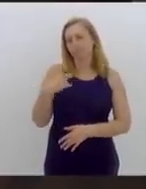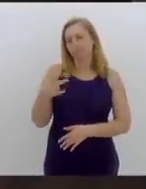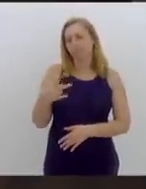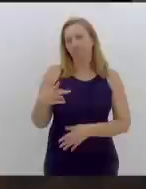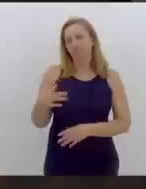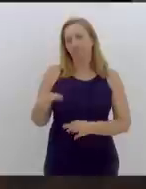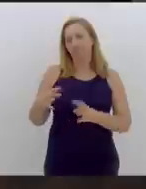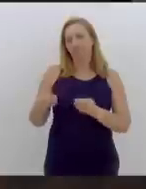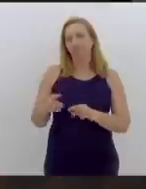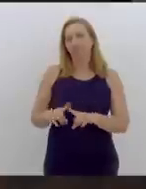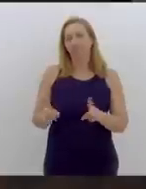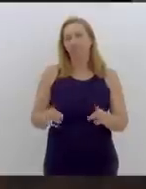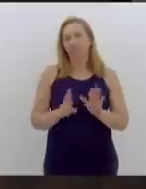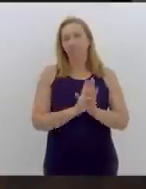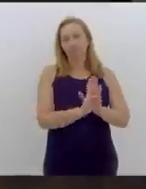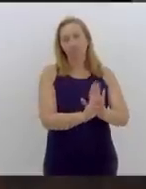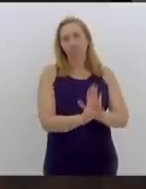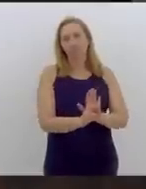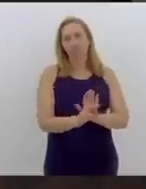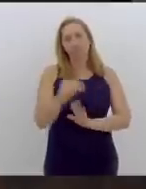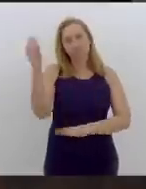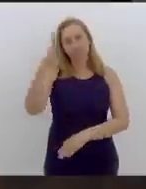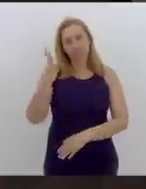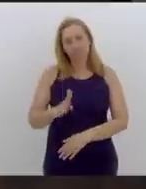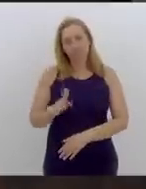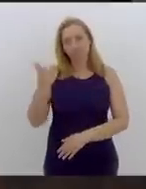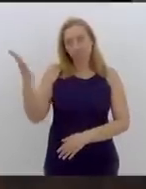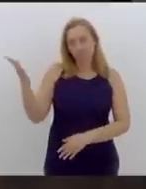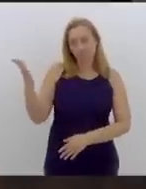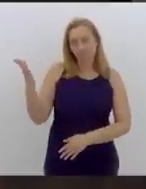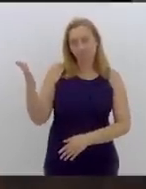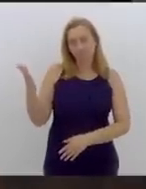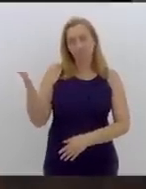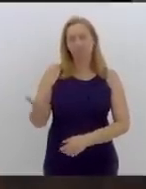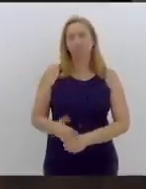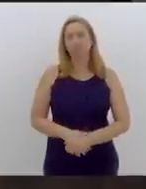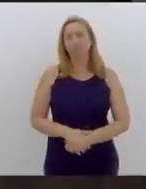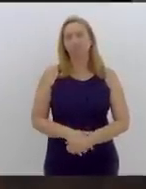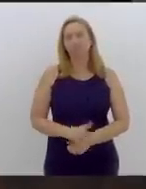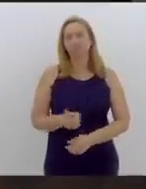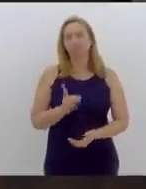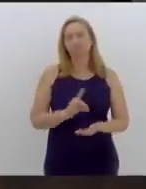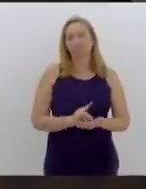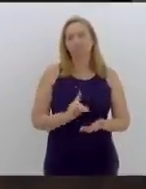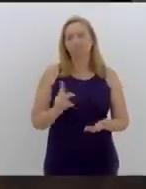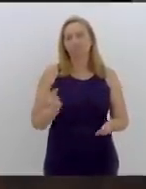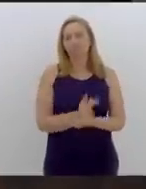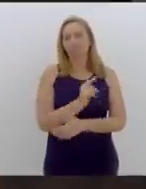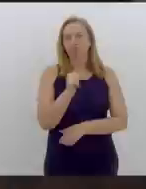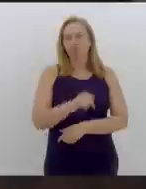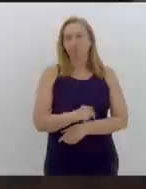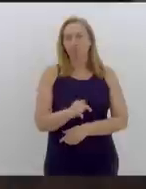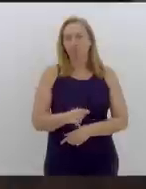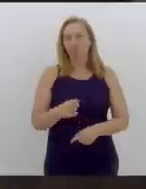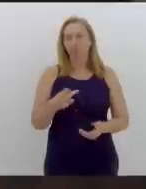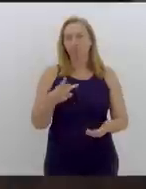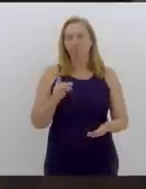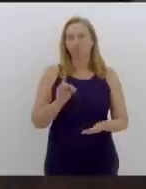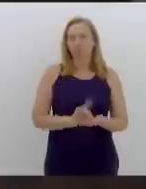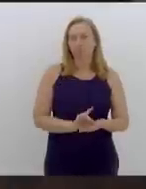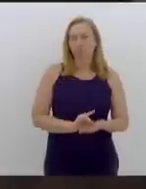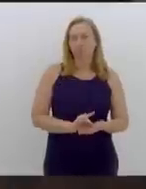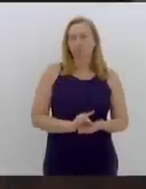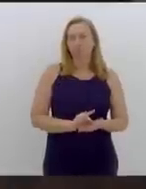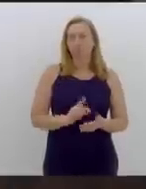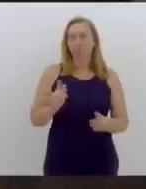ele quiser nós vamos ter um representante em Brasília que vai estar fazendo com o que na realidade não vem acontecer o que aconteceu aqui porque na realidade eles deveriam